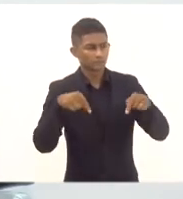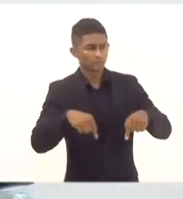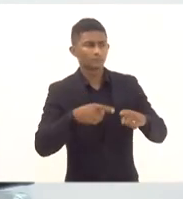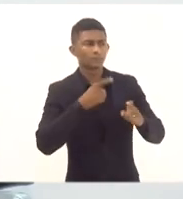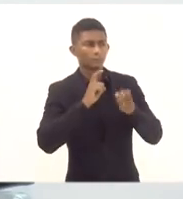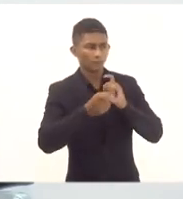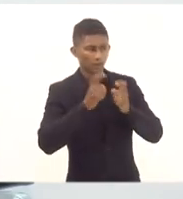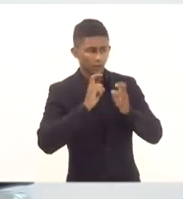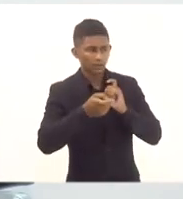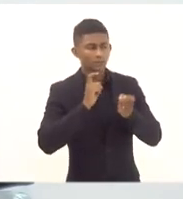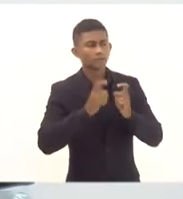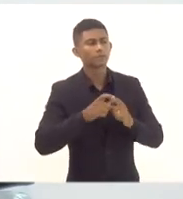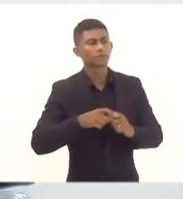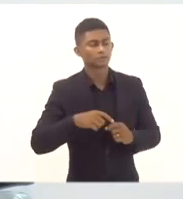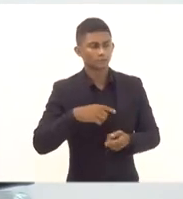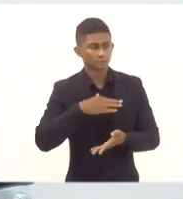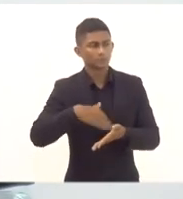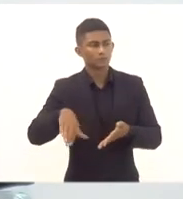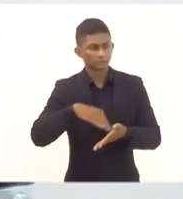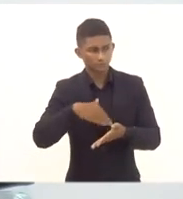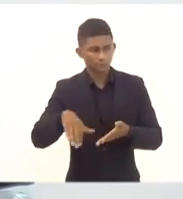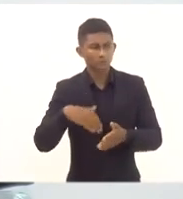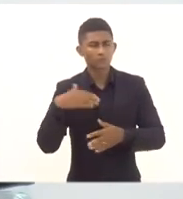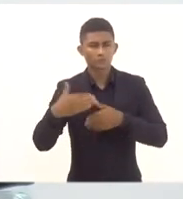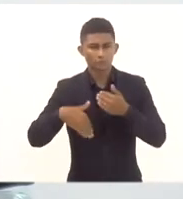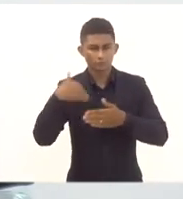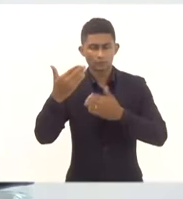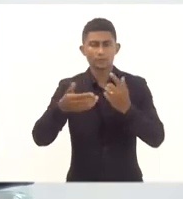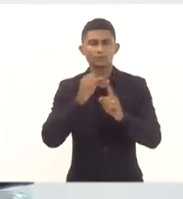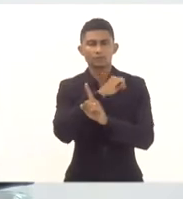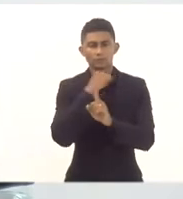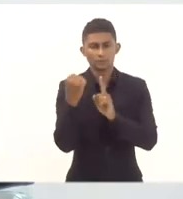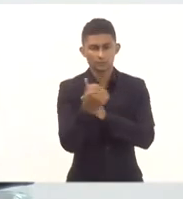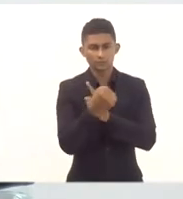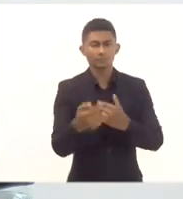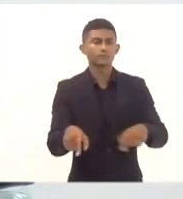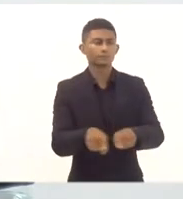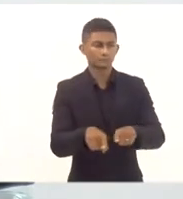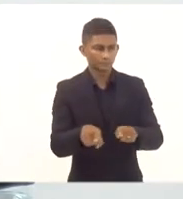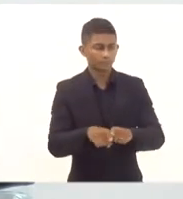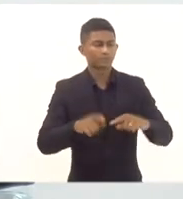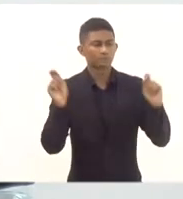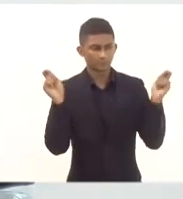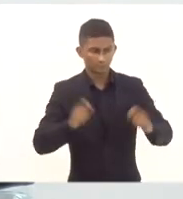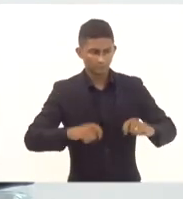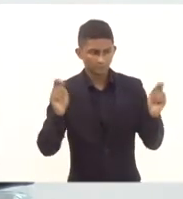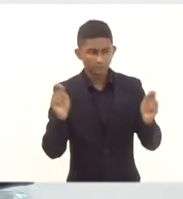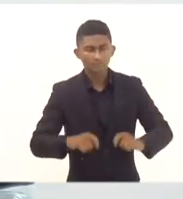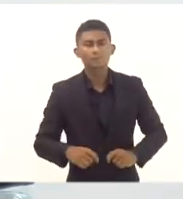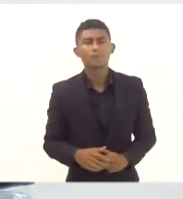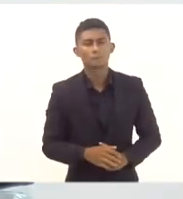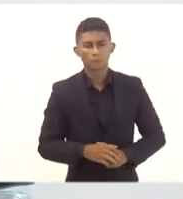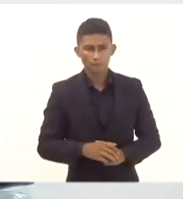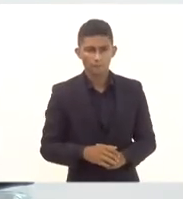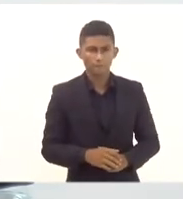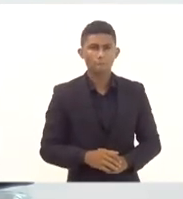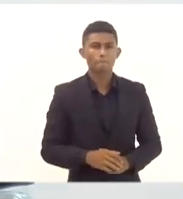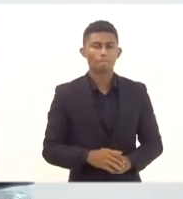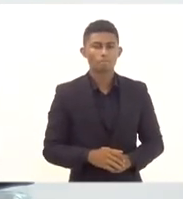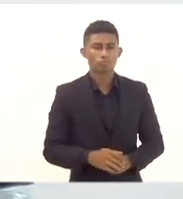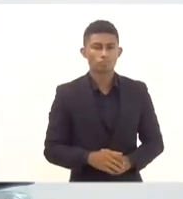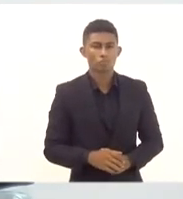que a secretaria de Desenvolvimento Social também pode e deve se